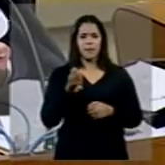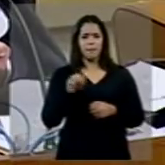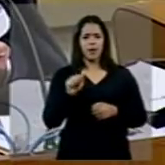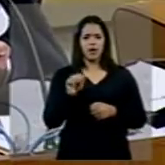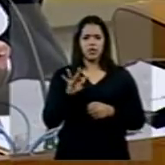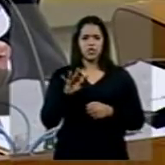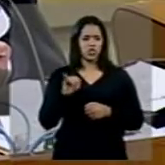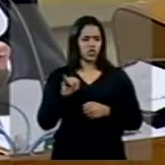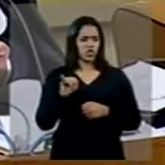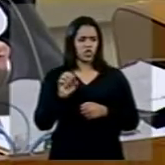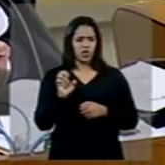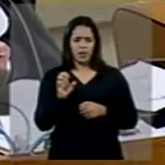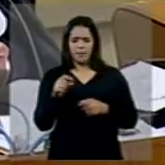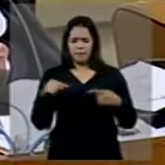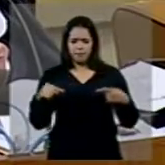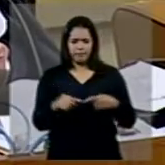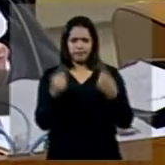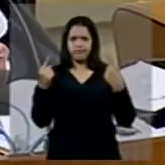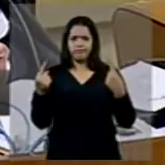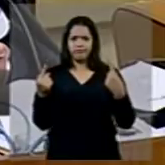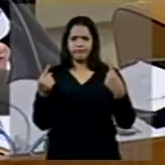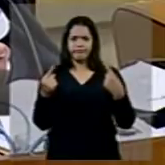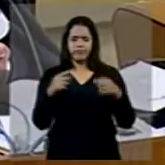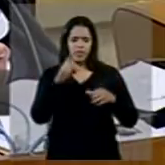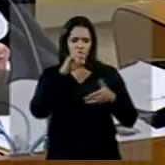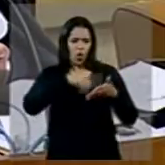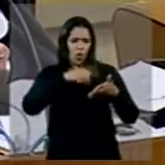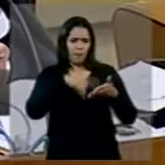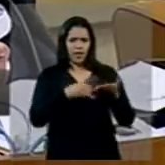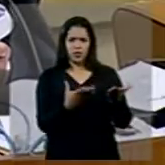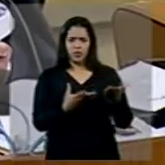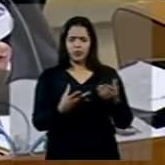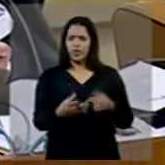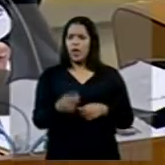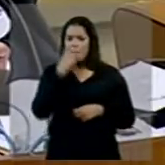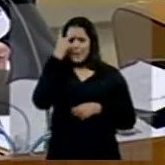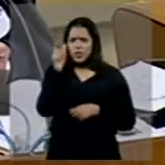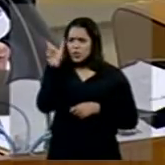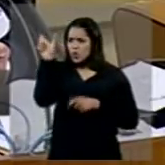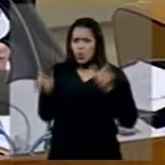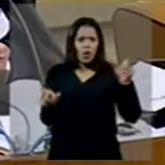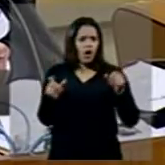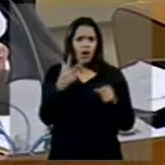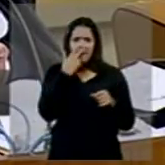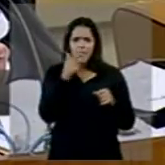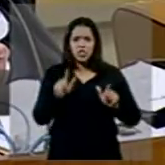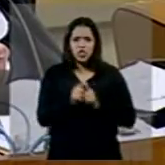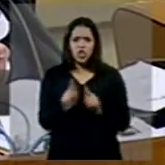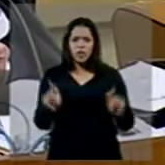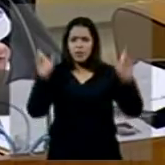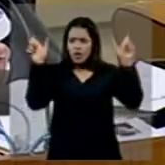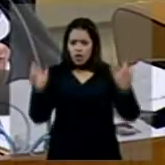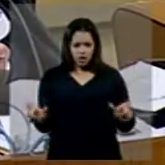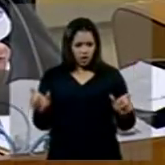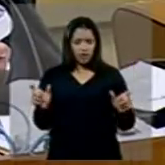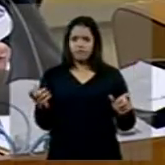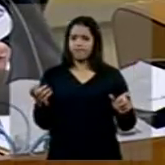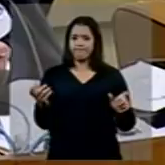duplicidade de títulos, votações de pessoas falecidas, votos de pessoas